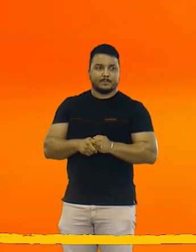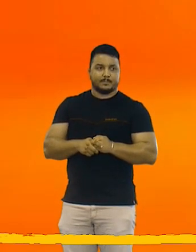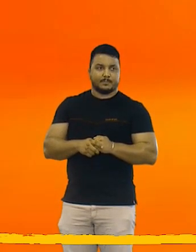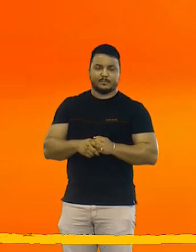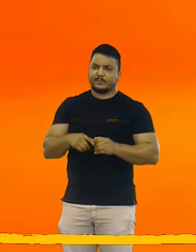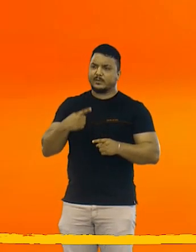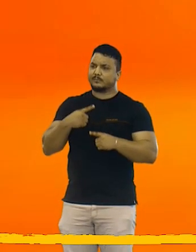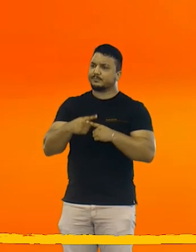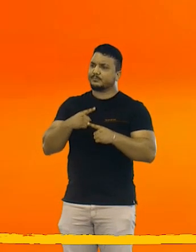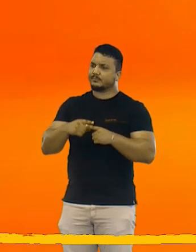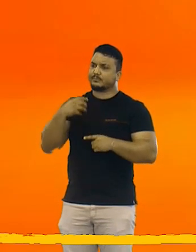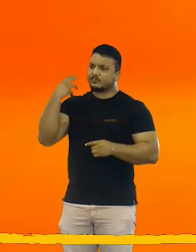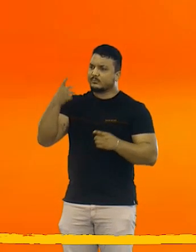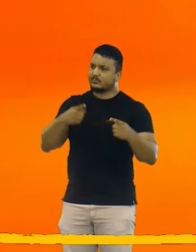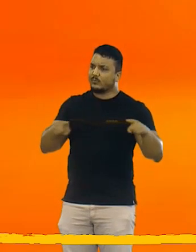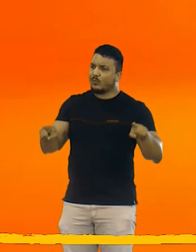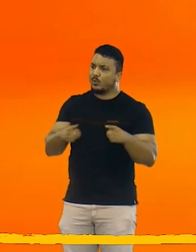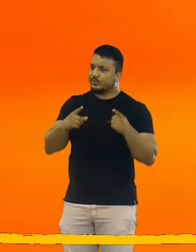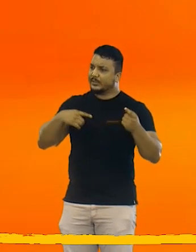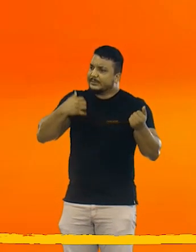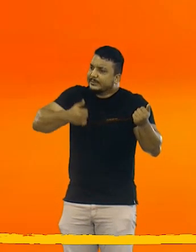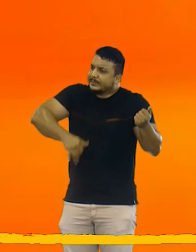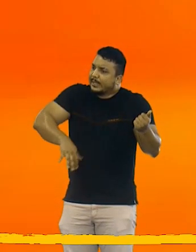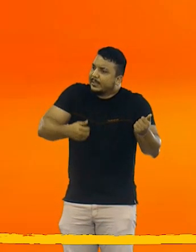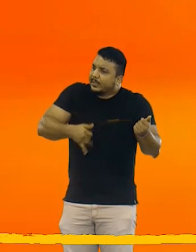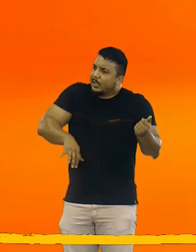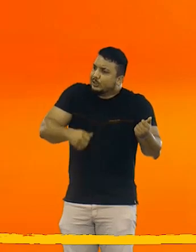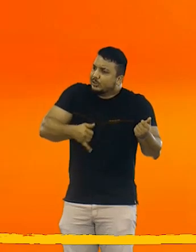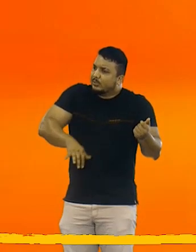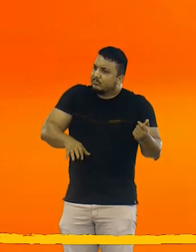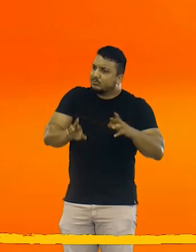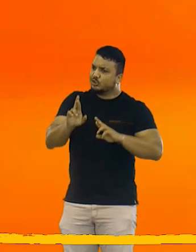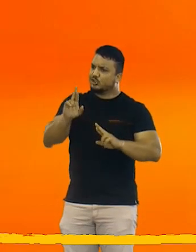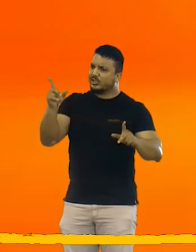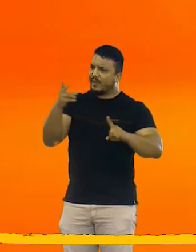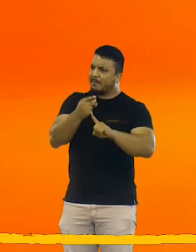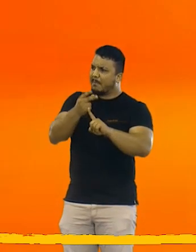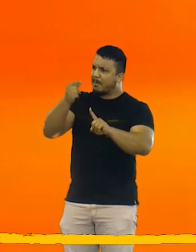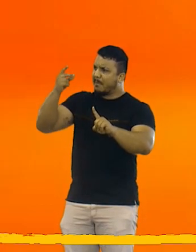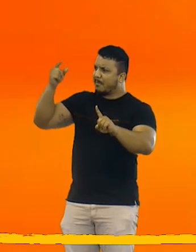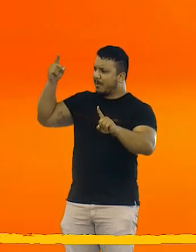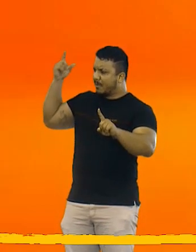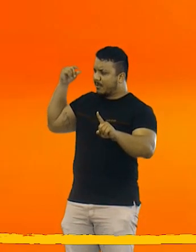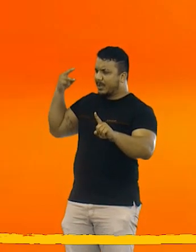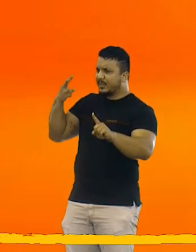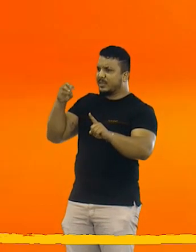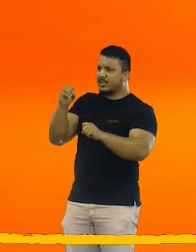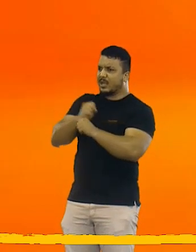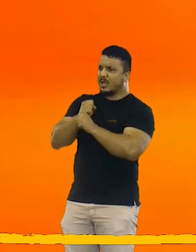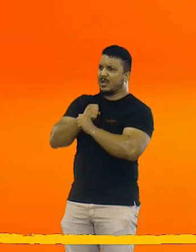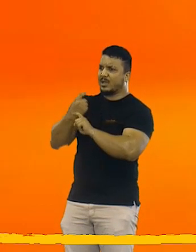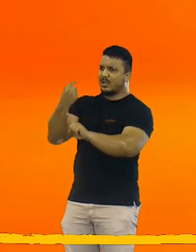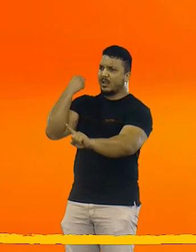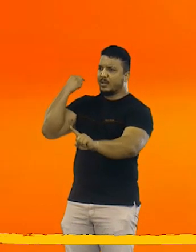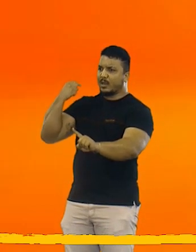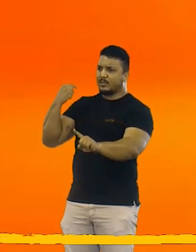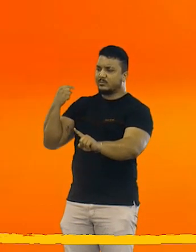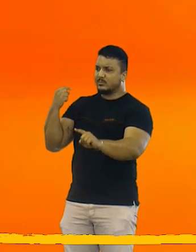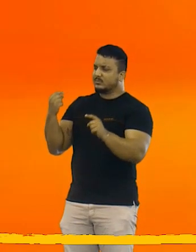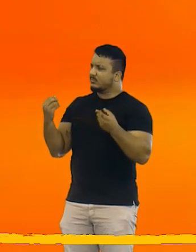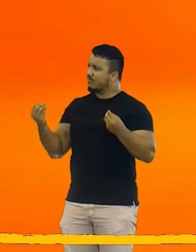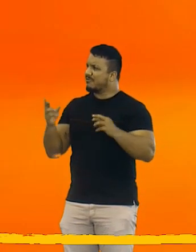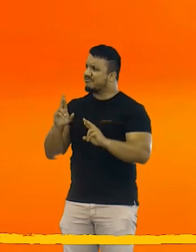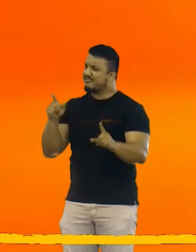por que a música sertaneja de hoje, ela é muito diferente da música que a gente ouvia 30, 40 anos atrás.